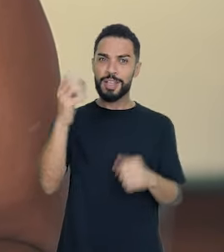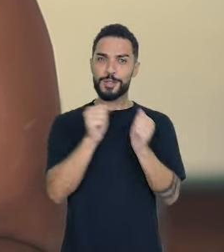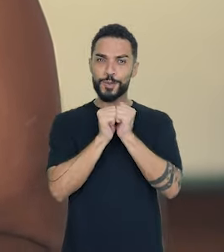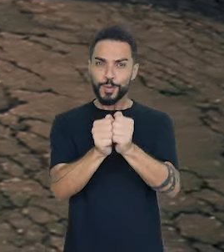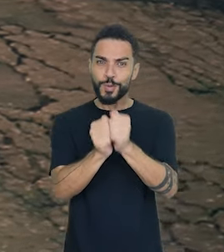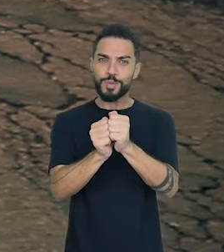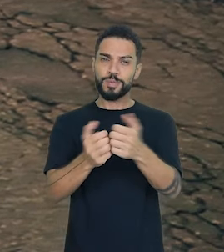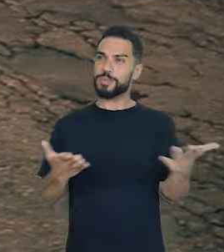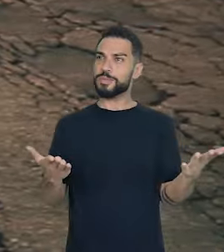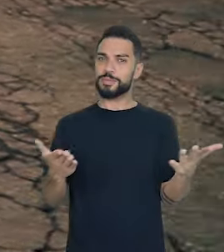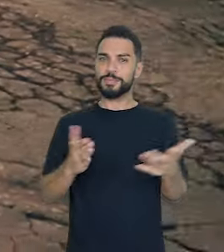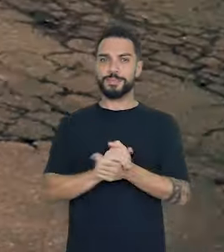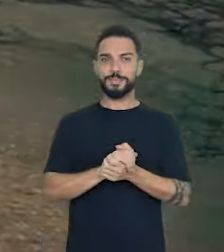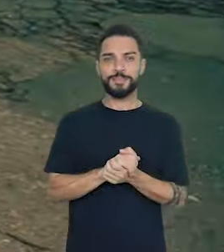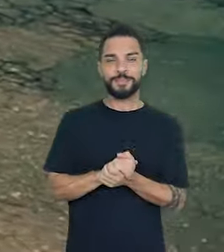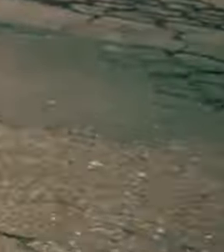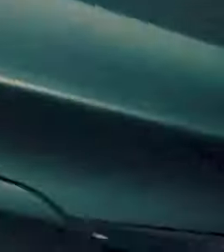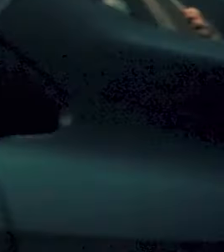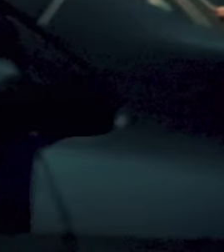apoio.